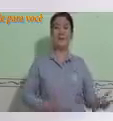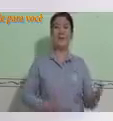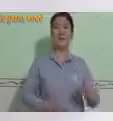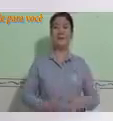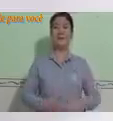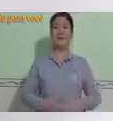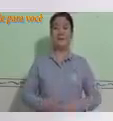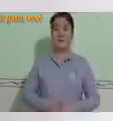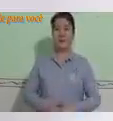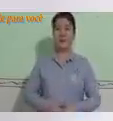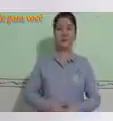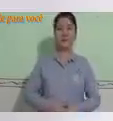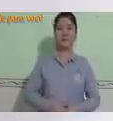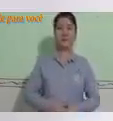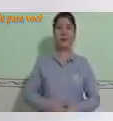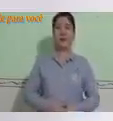de lazer.